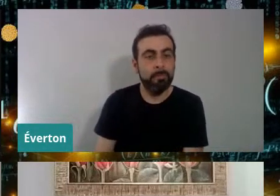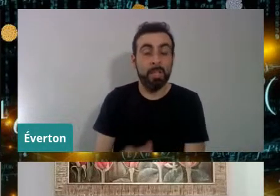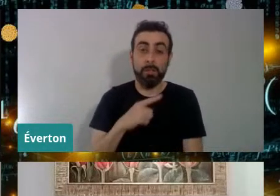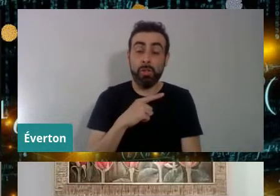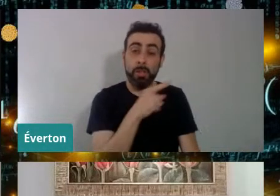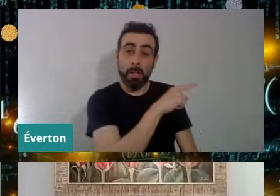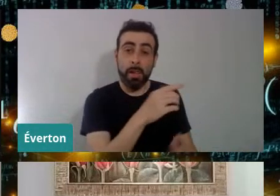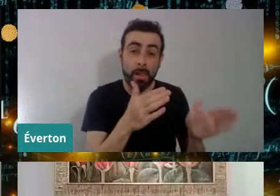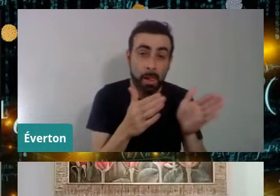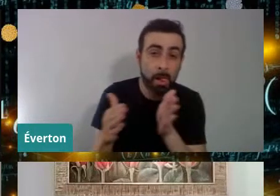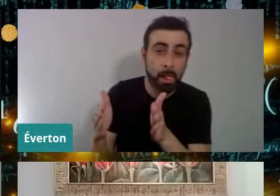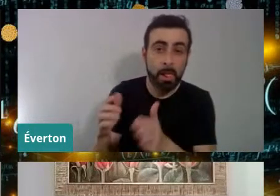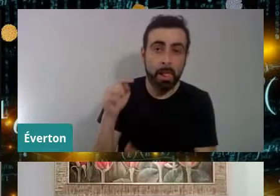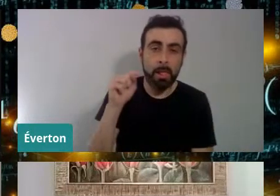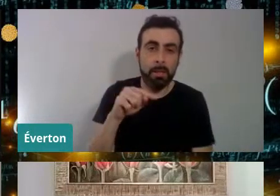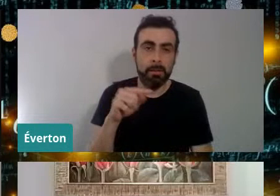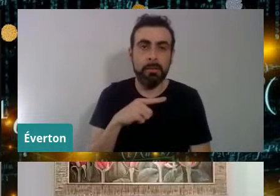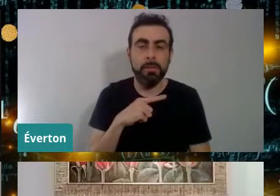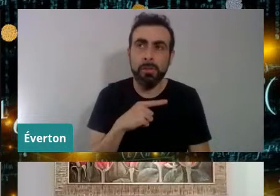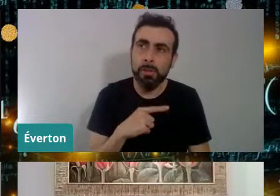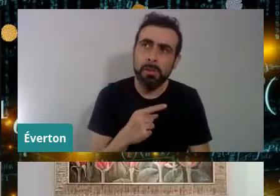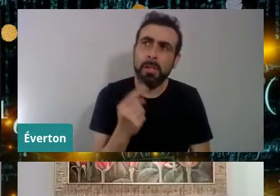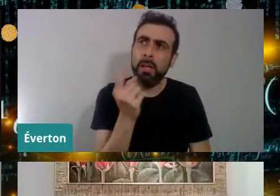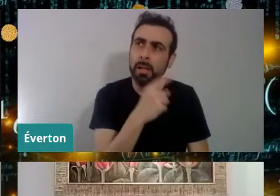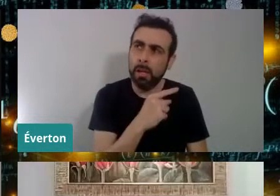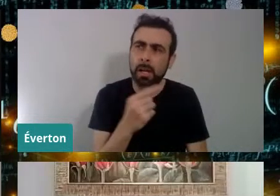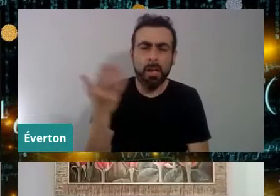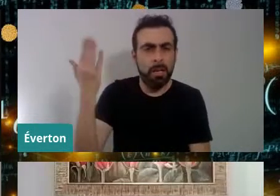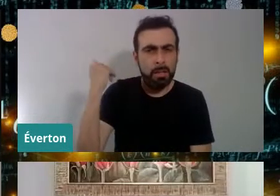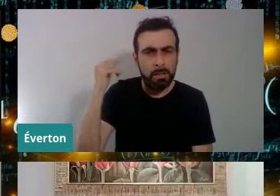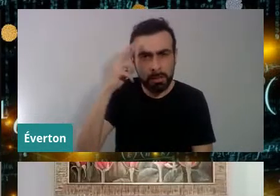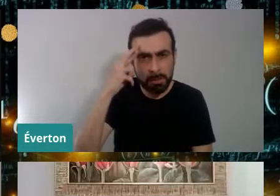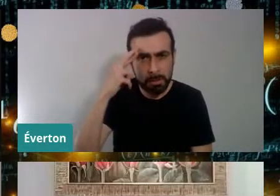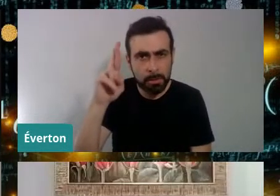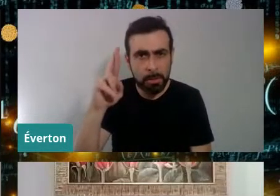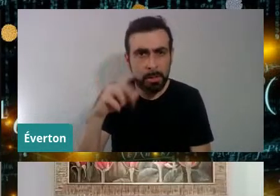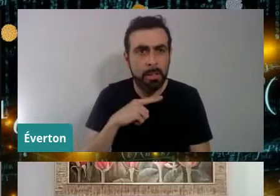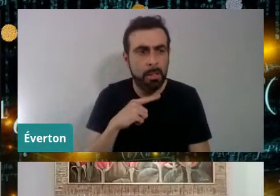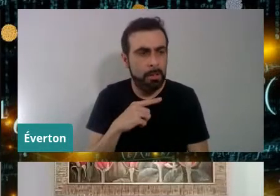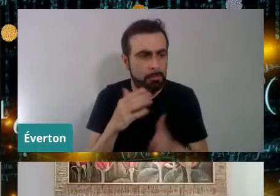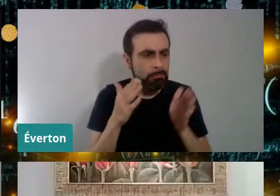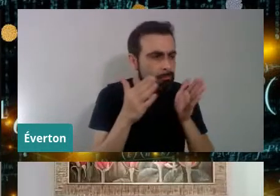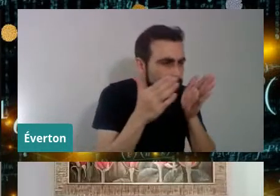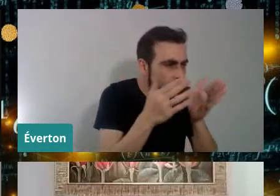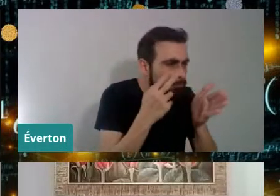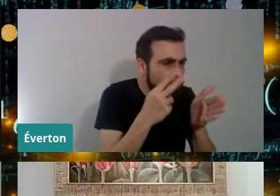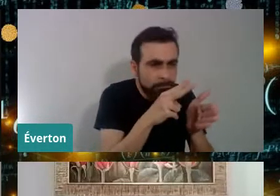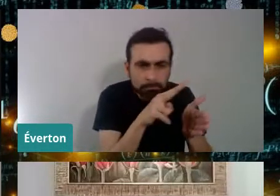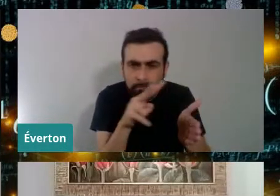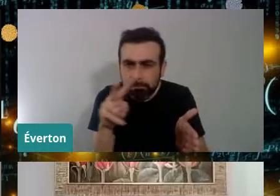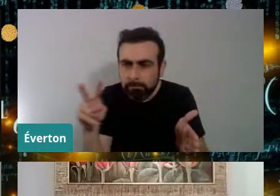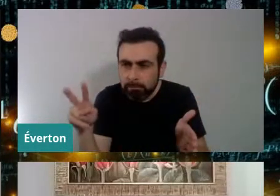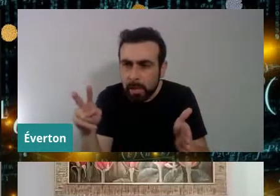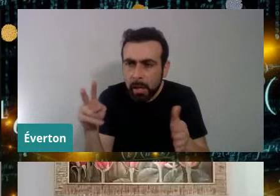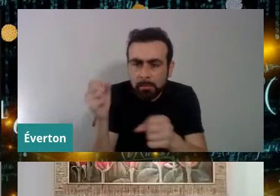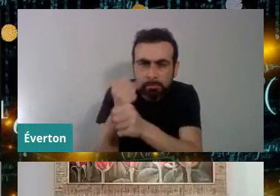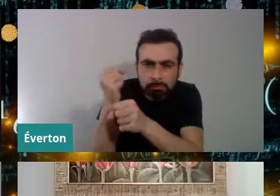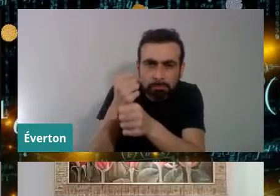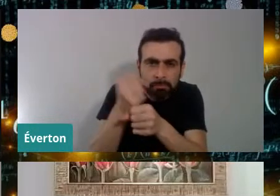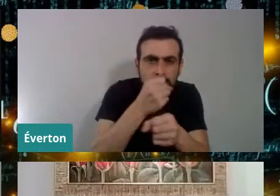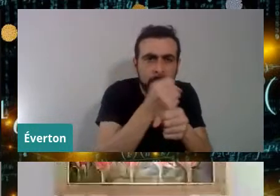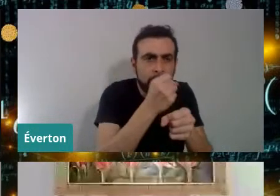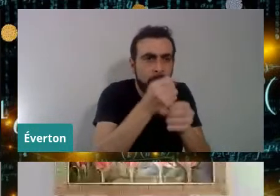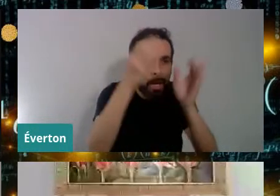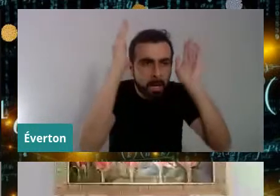nós estávamos na administração da Fafija, né? E acompanhei toda aquela obra ali, né? E tirar